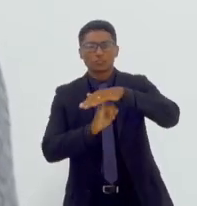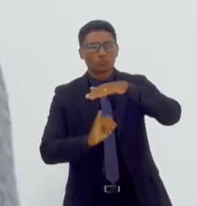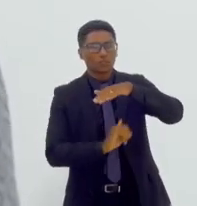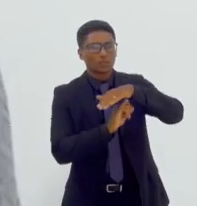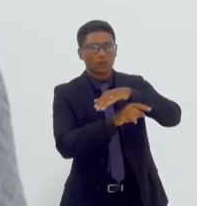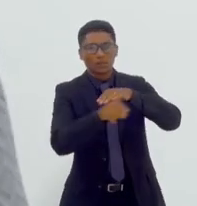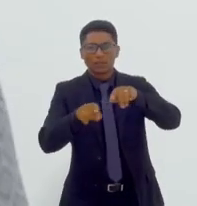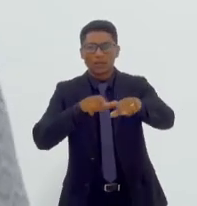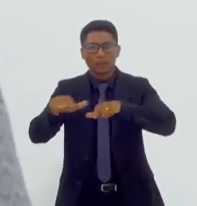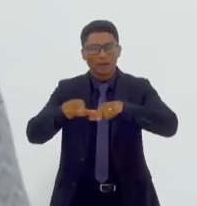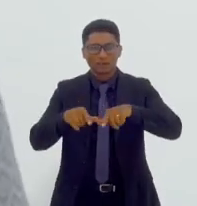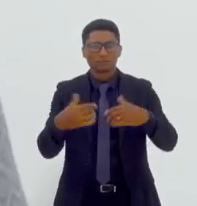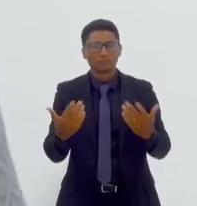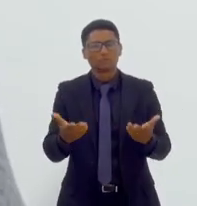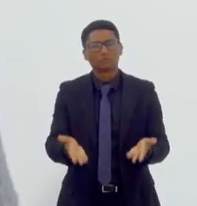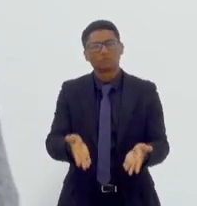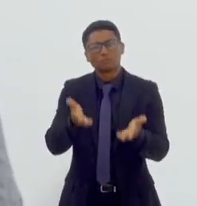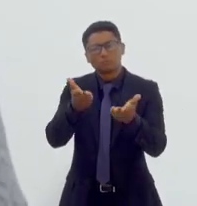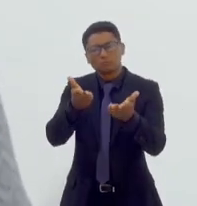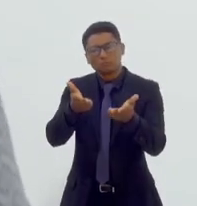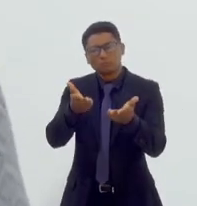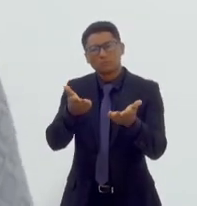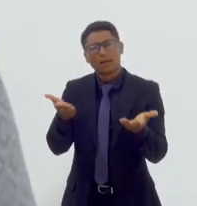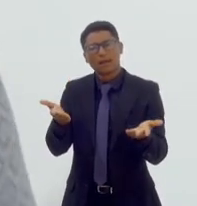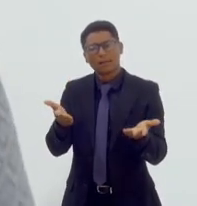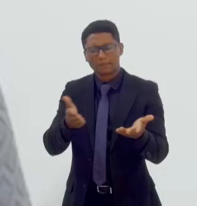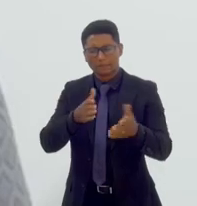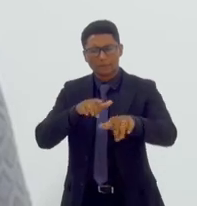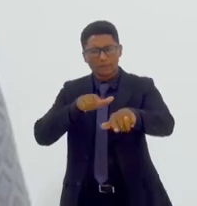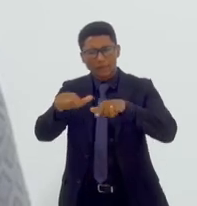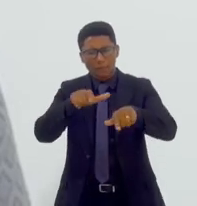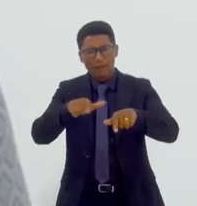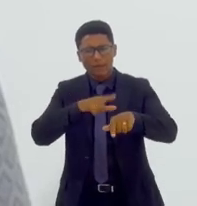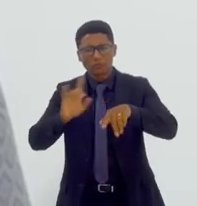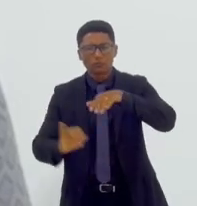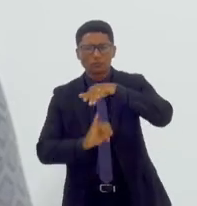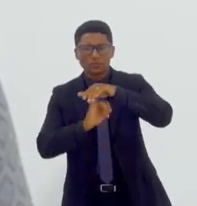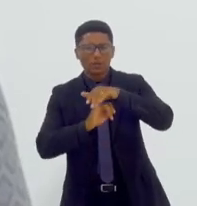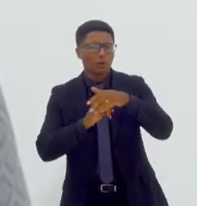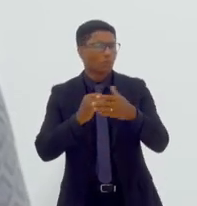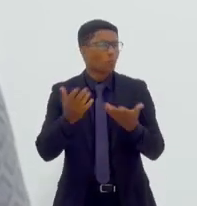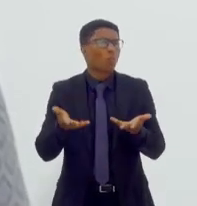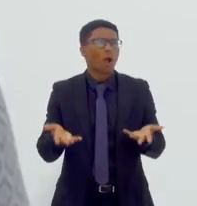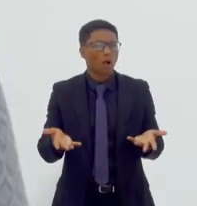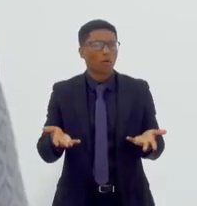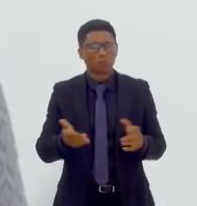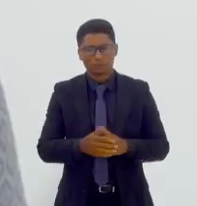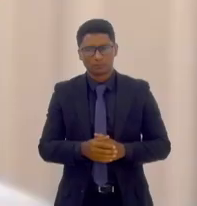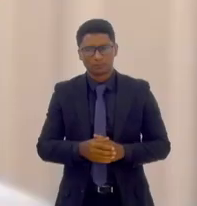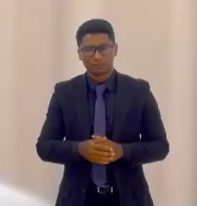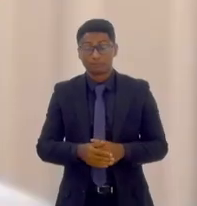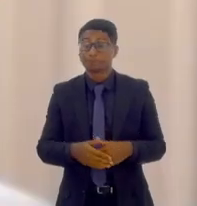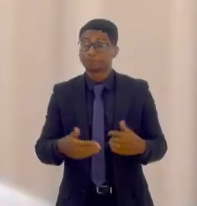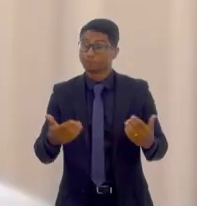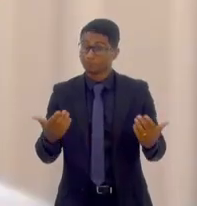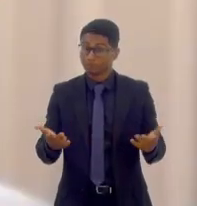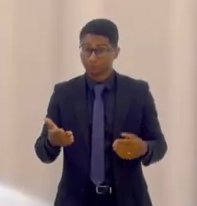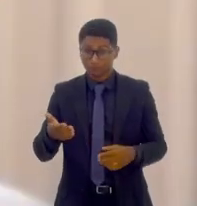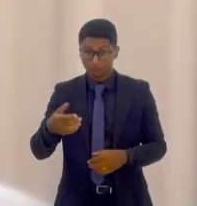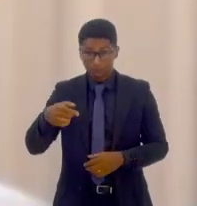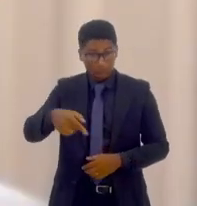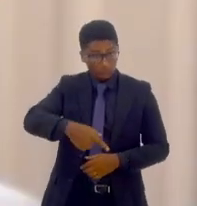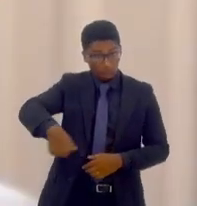das instituições. Qual o papel e atuação da Anshan Rio aqui no estado do Rio de Janeiro? Bom, a Anshan Rio ela